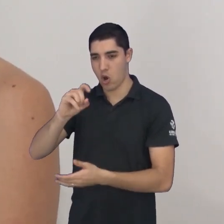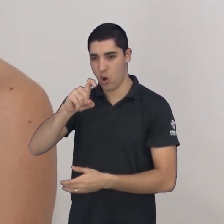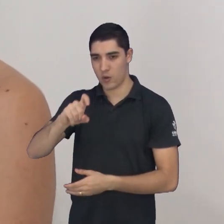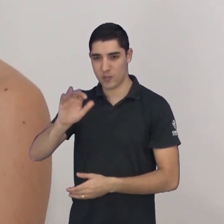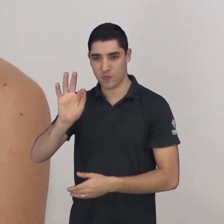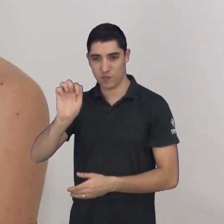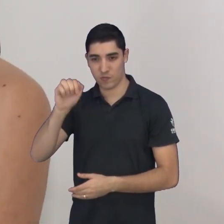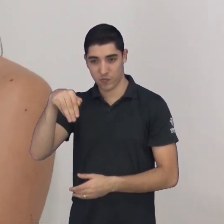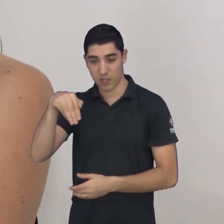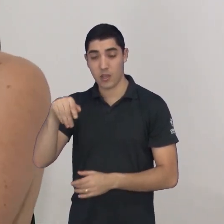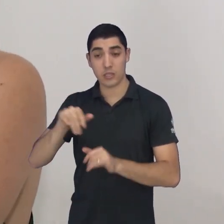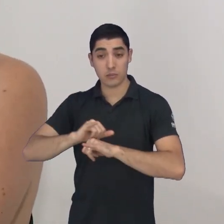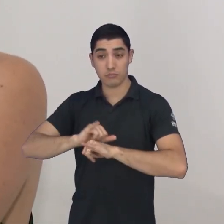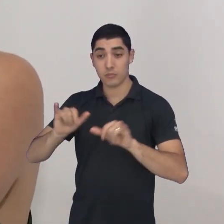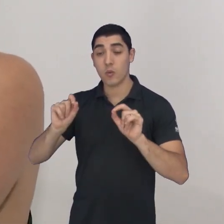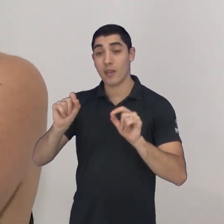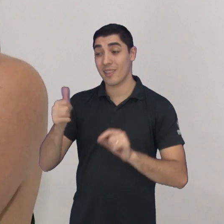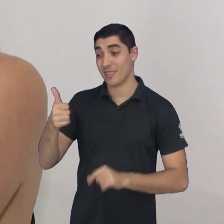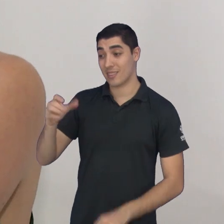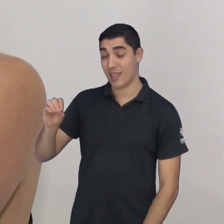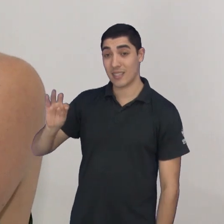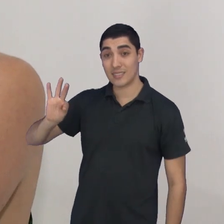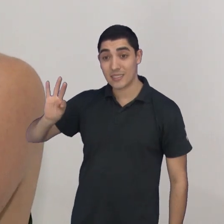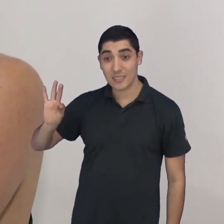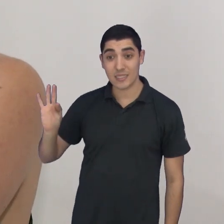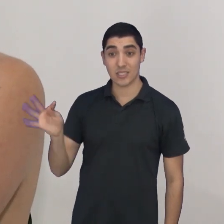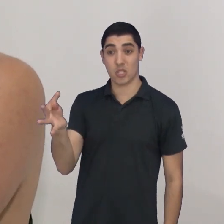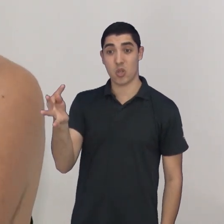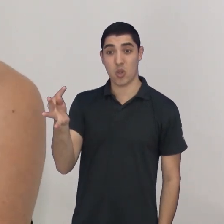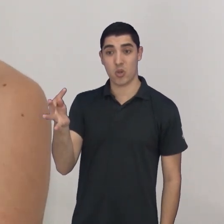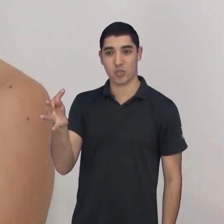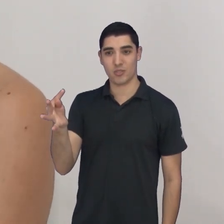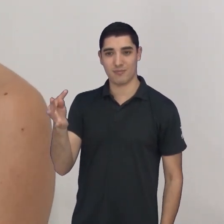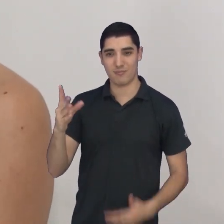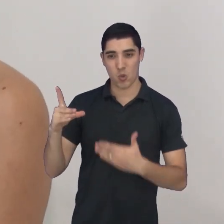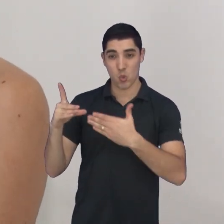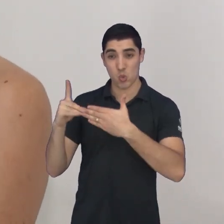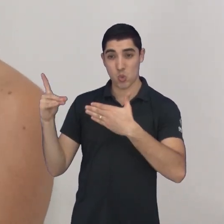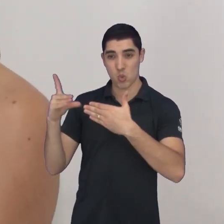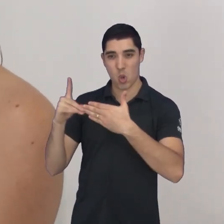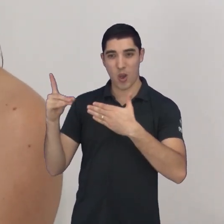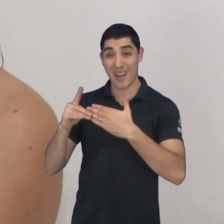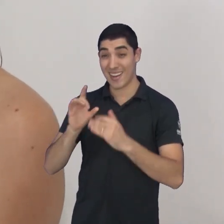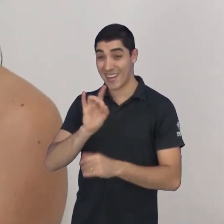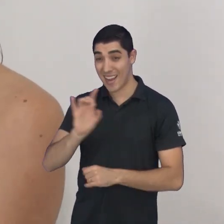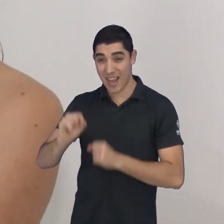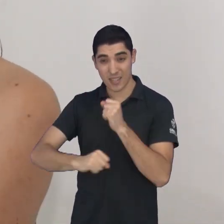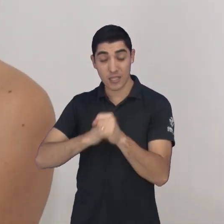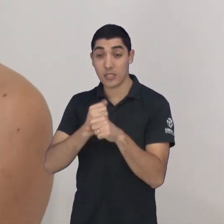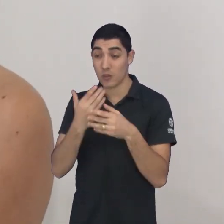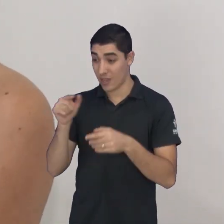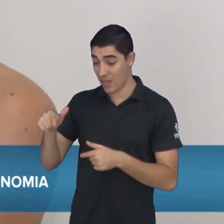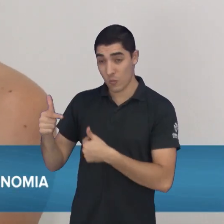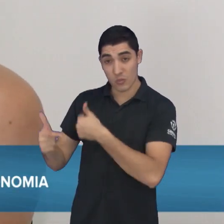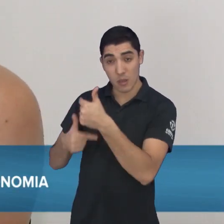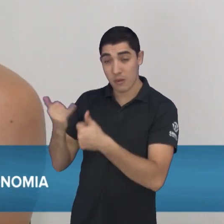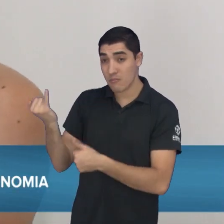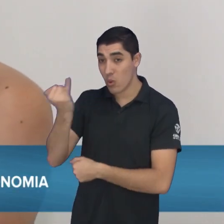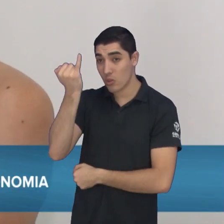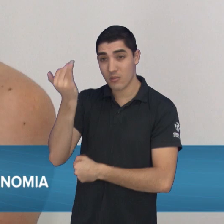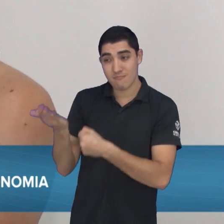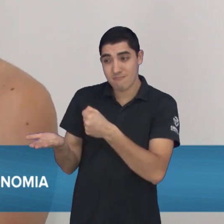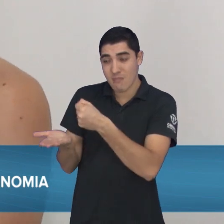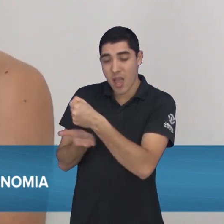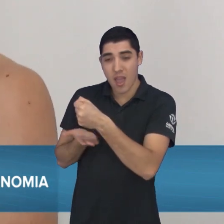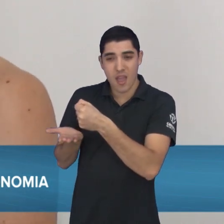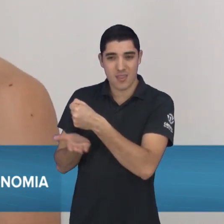em torno de 10 trilhões de dólares por ano. Então, ele é um trabalho essencial, ele é um trabalho de base, né? Ele é um